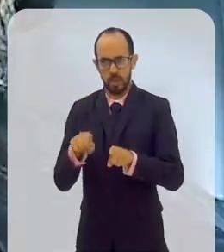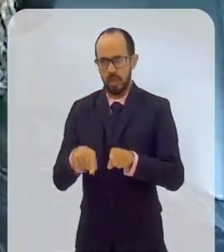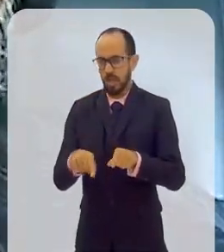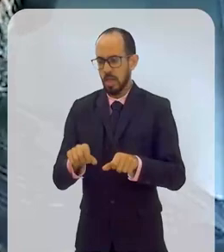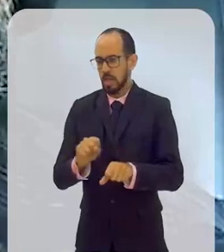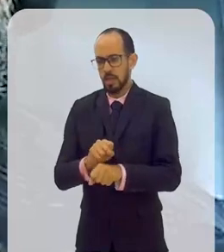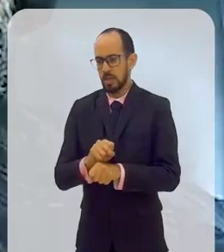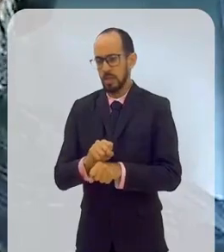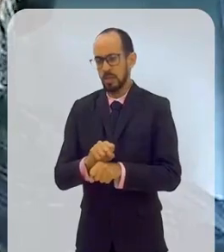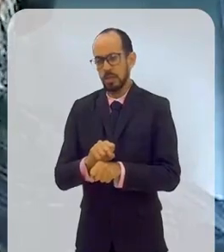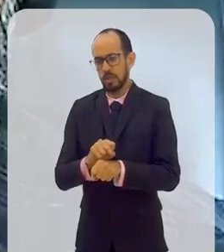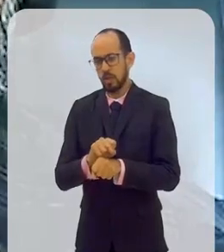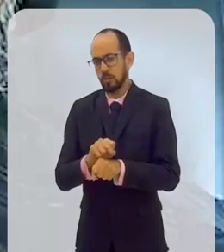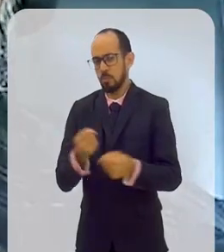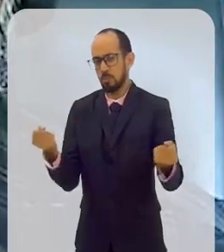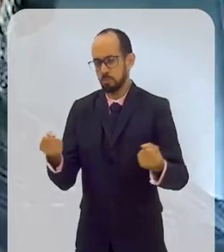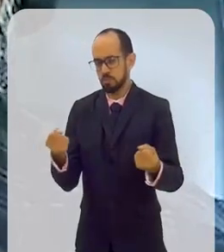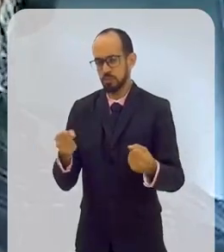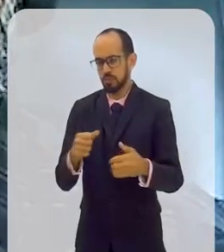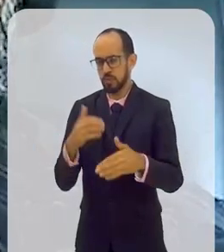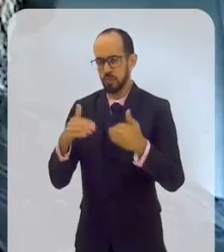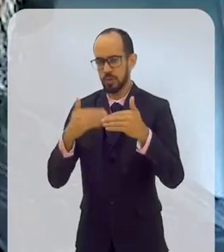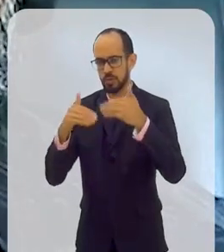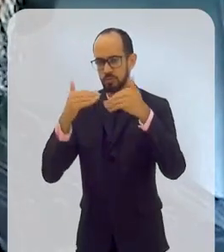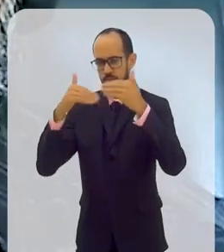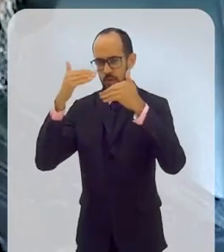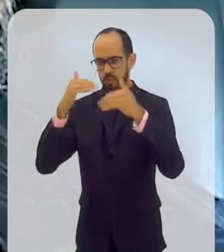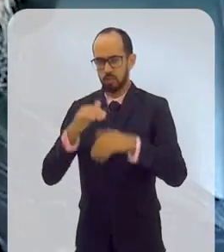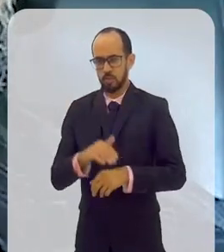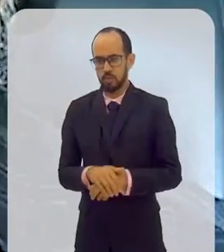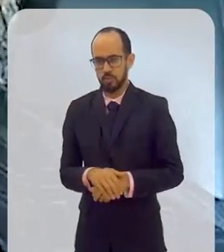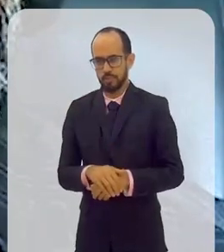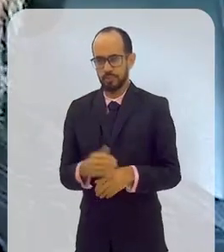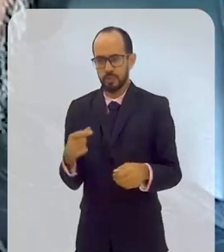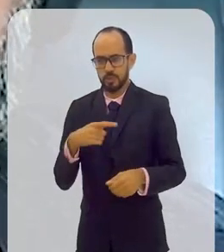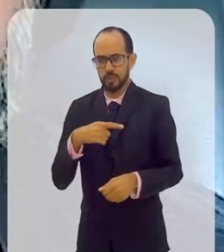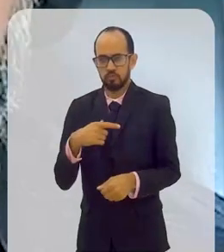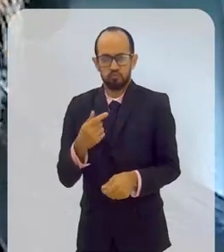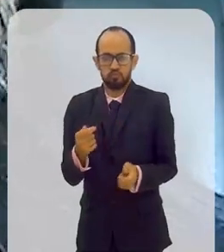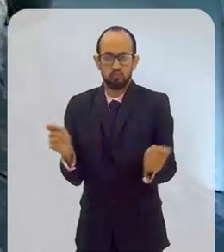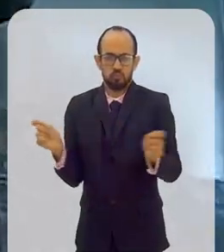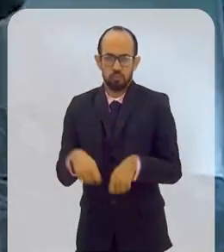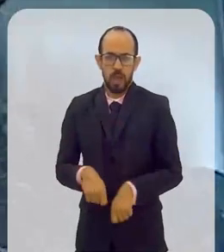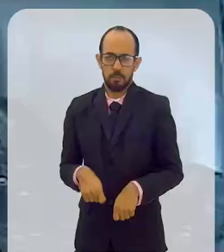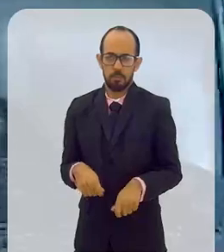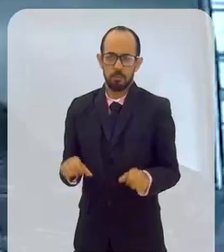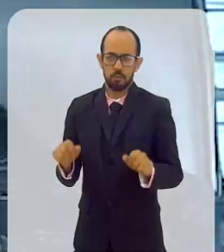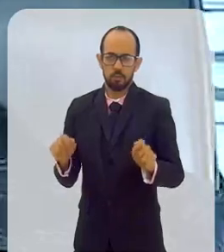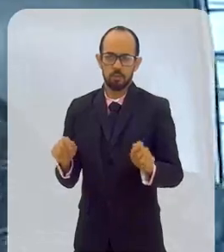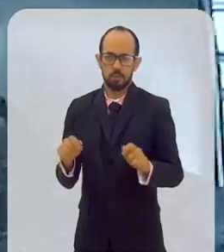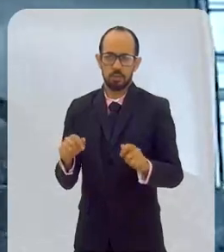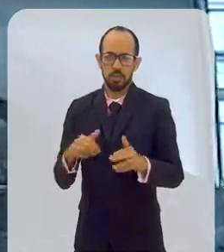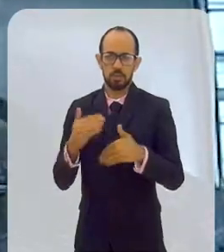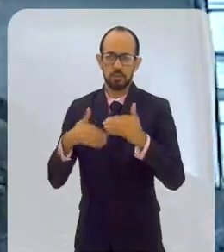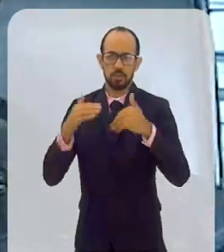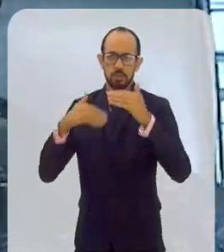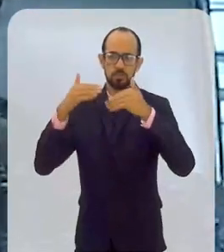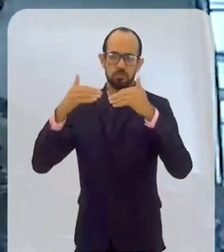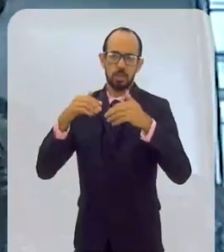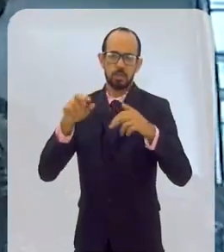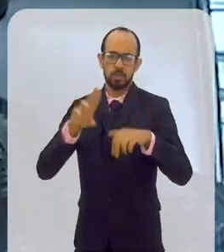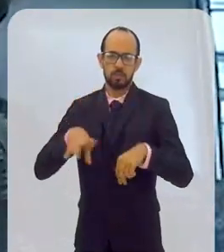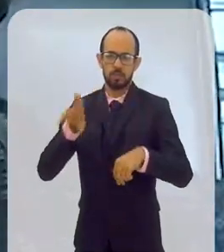praticamente inviabiliza todo o processo de crescimento. Entendeu? Nós temos hoje possibilidades, inclusive, de crescimento da